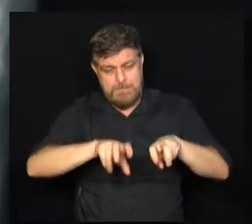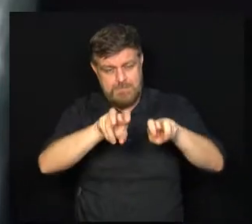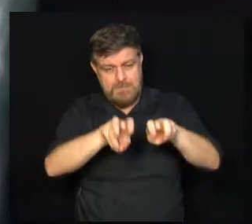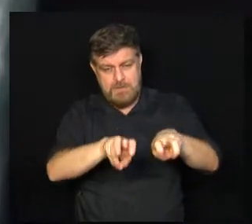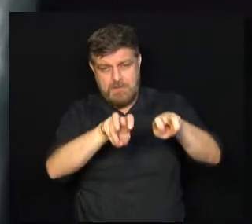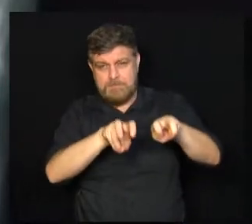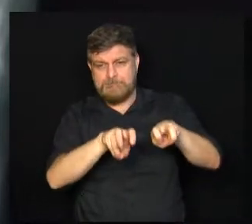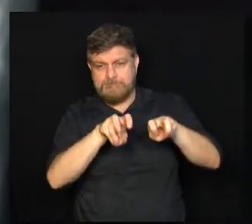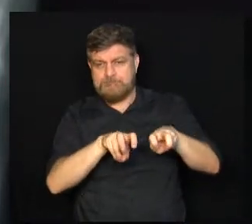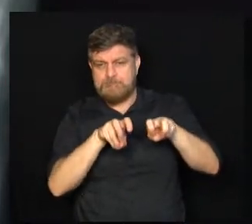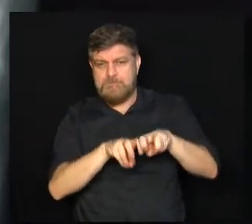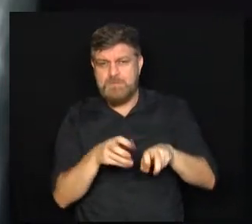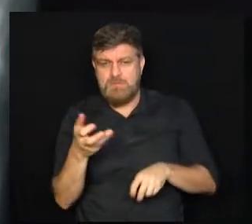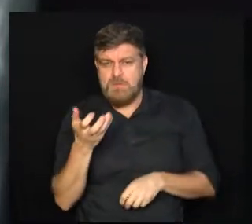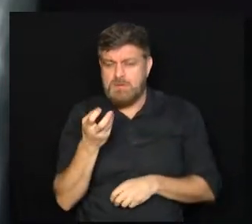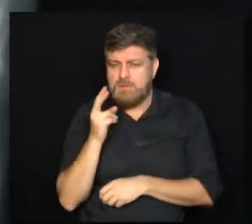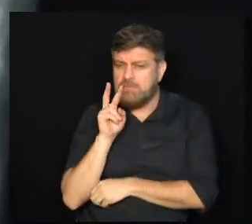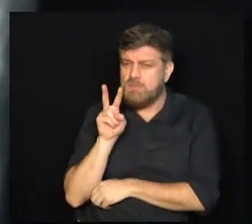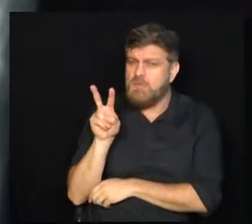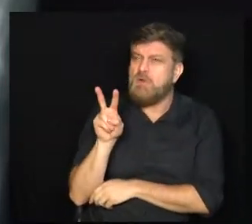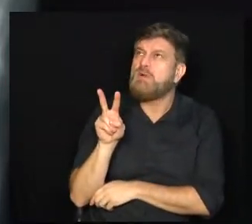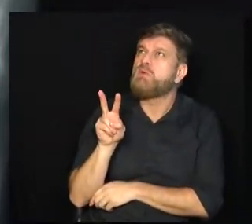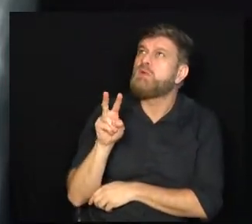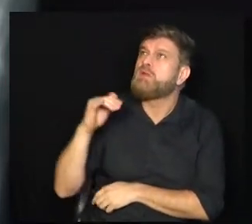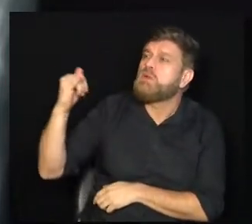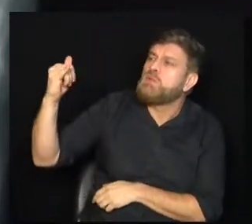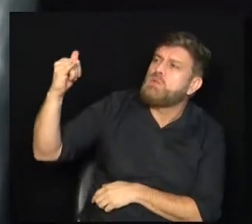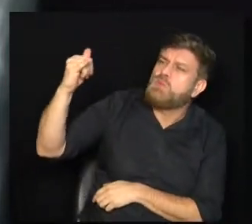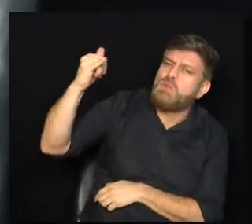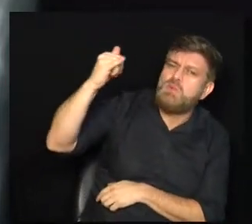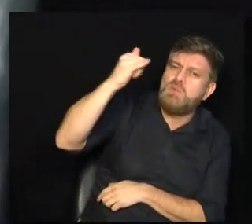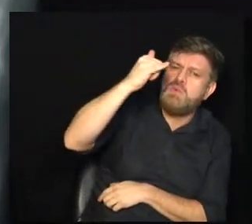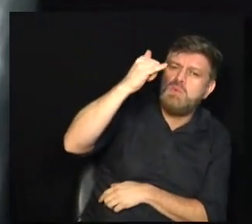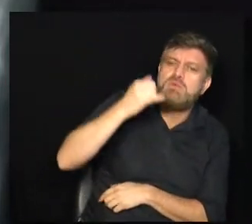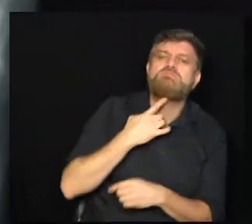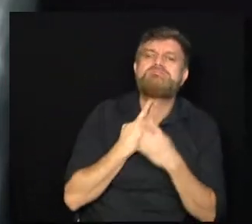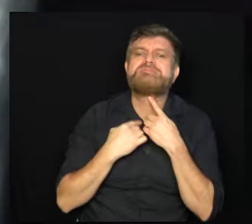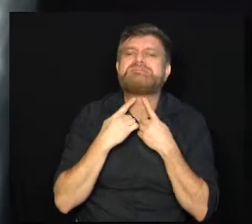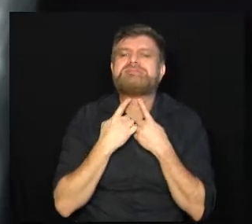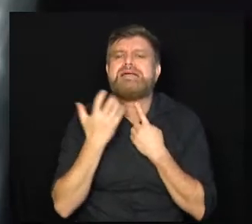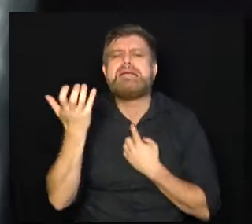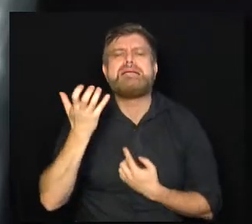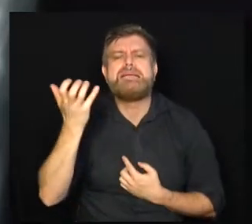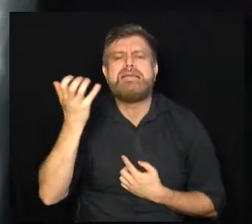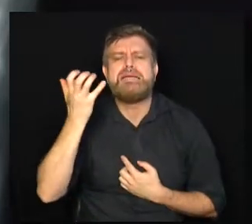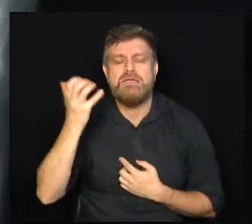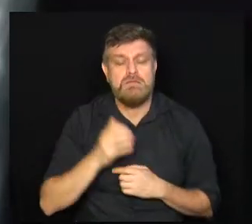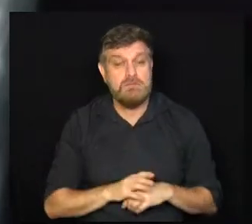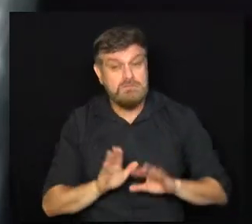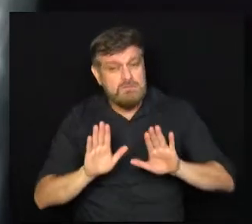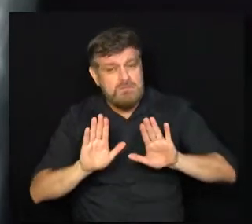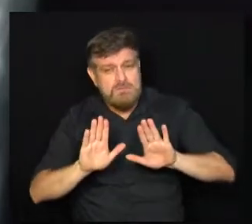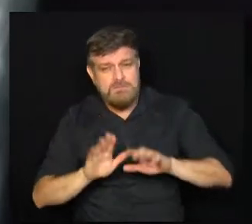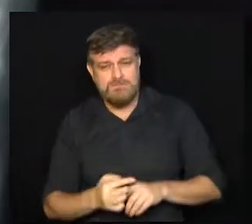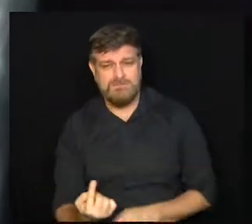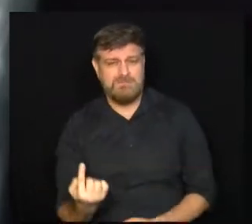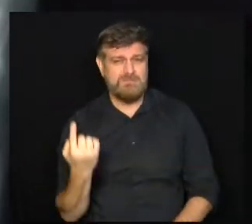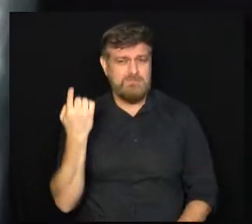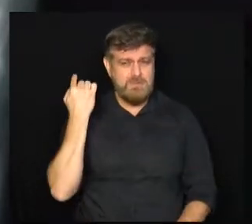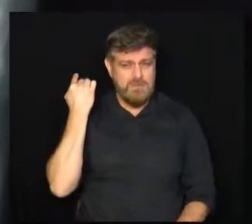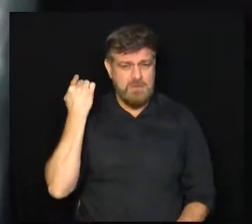pessoas queriam, olhavam para aquilo no céu, o que é isso? Um avião, queriam voar, né? Só que, no entanto,